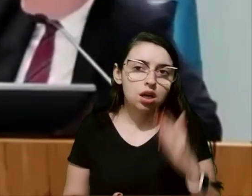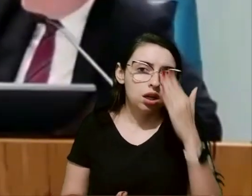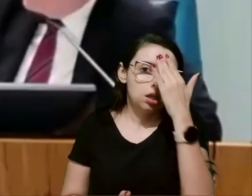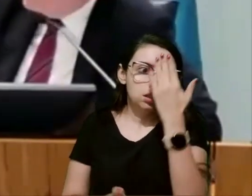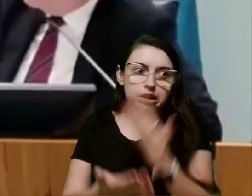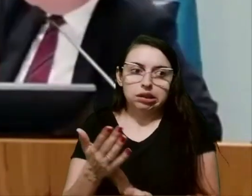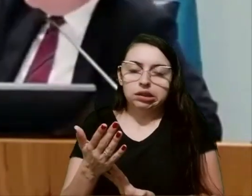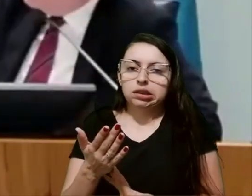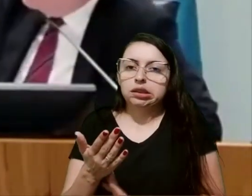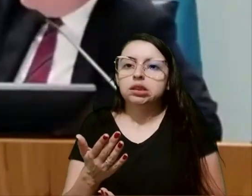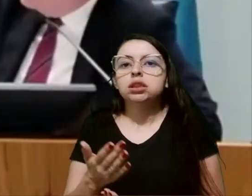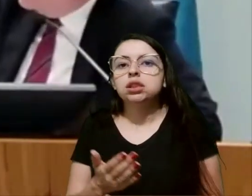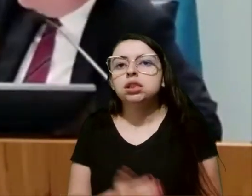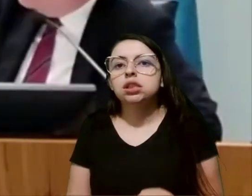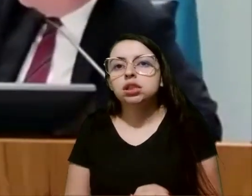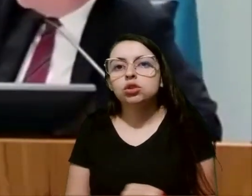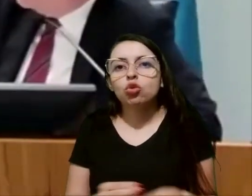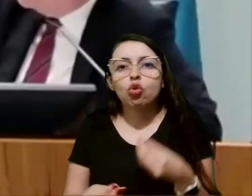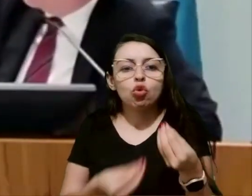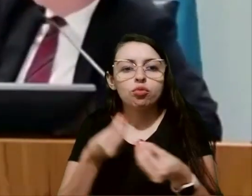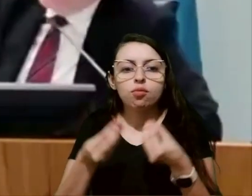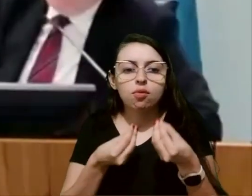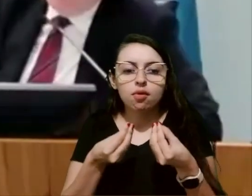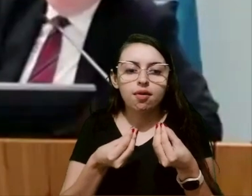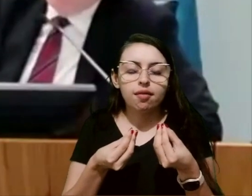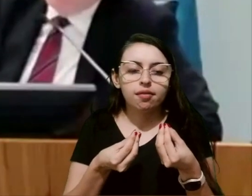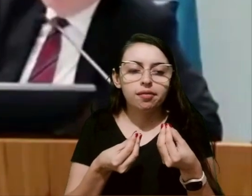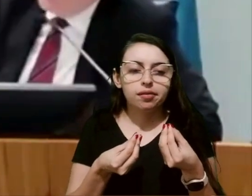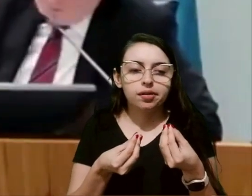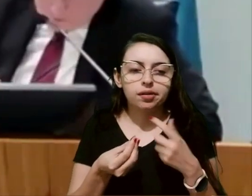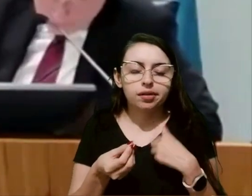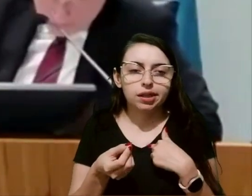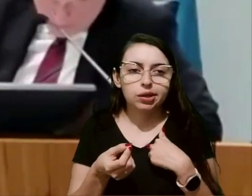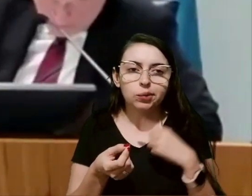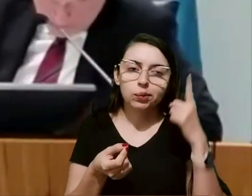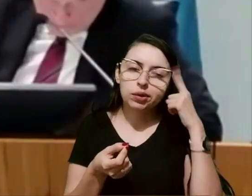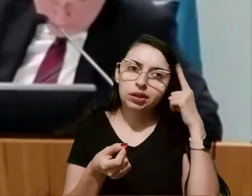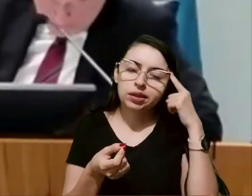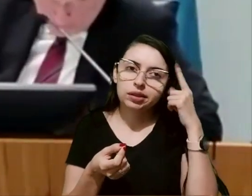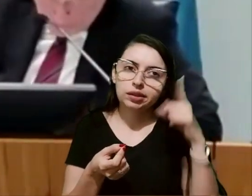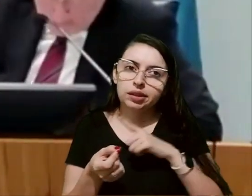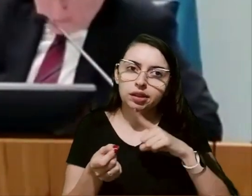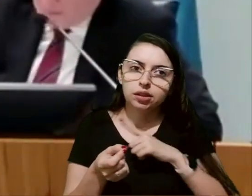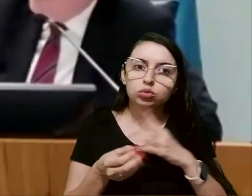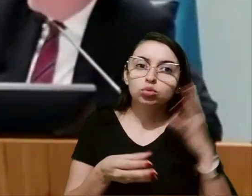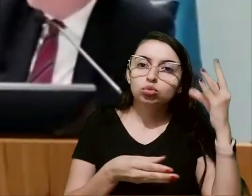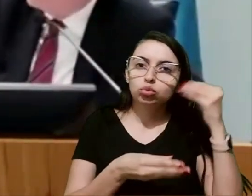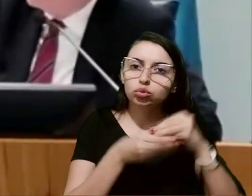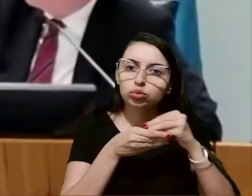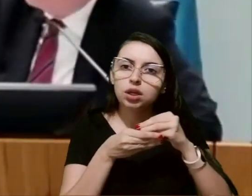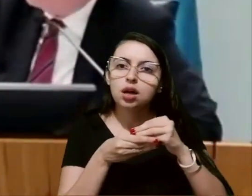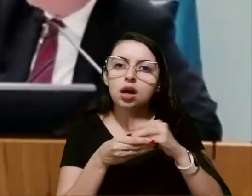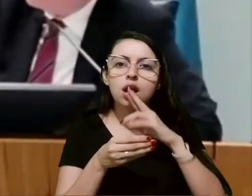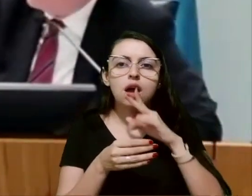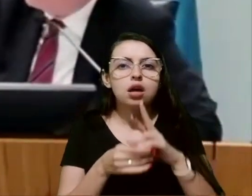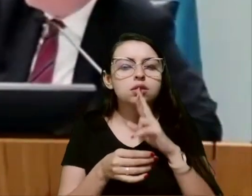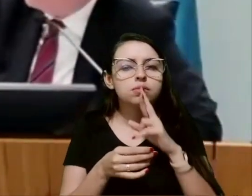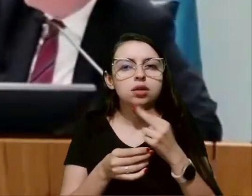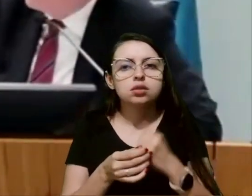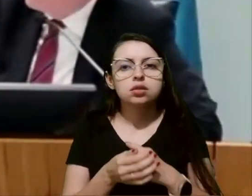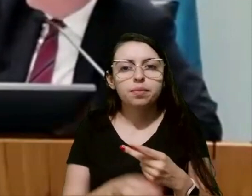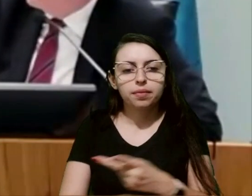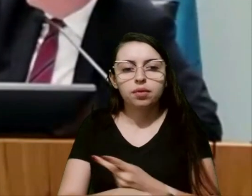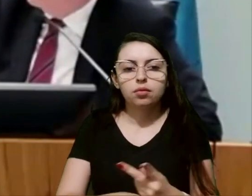gerou de perplexidade, que é insegurança. Então, eu tenho, assim, uma reserva quanto a esta afirmação